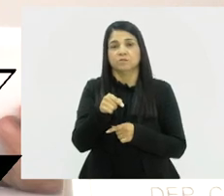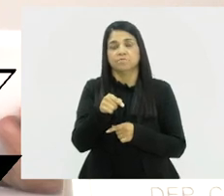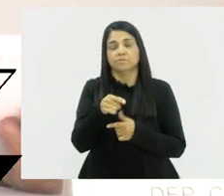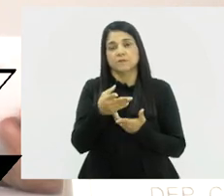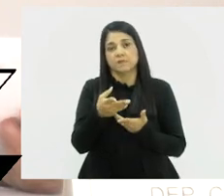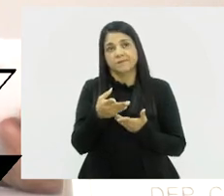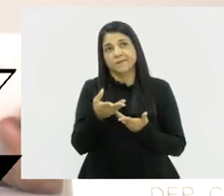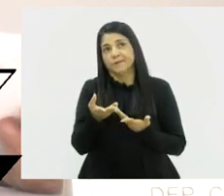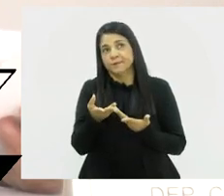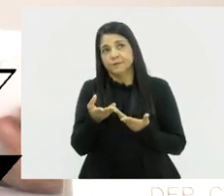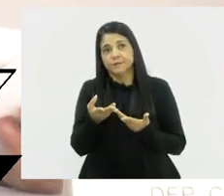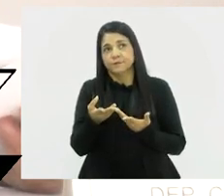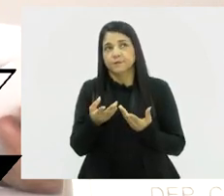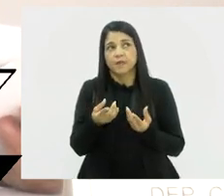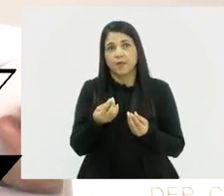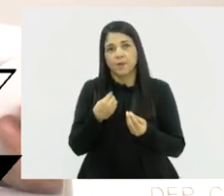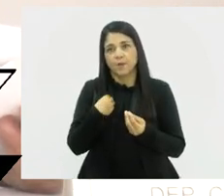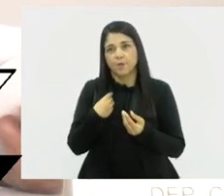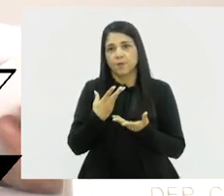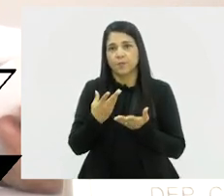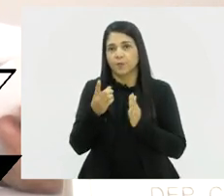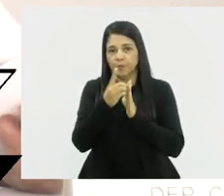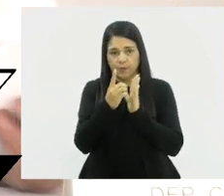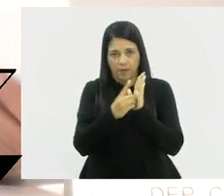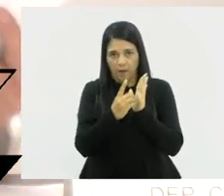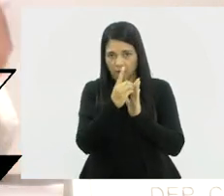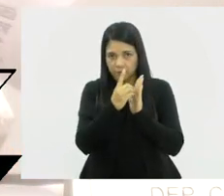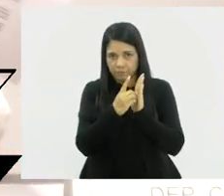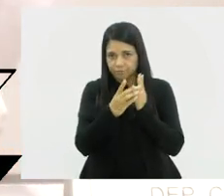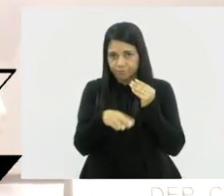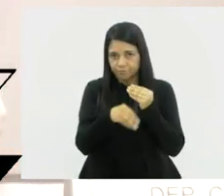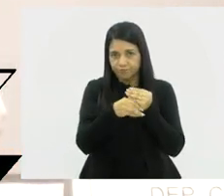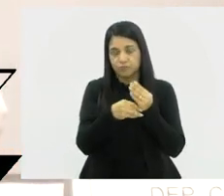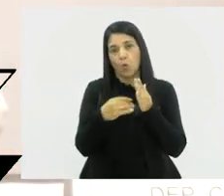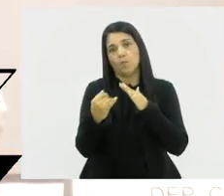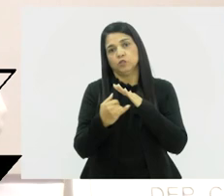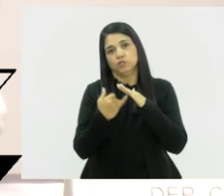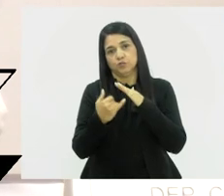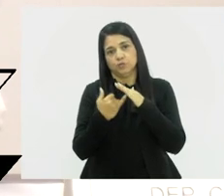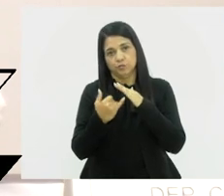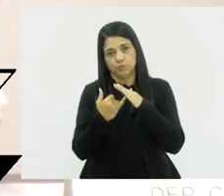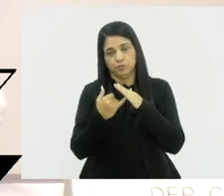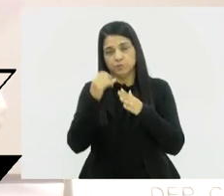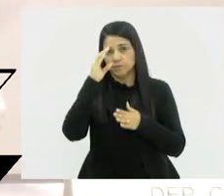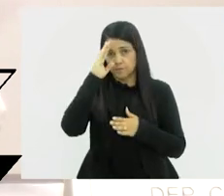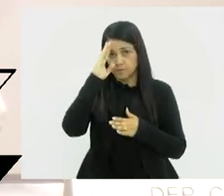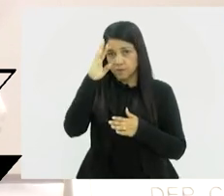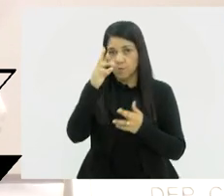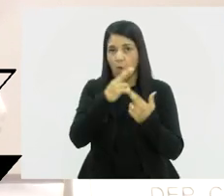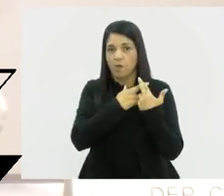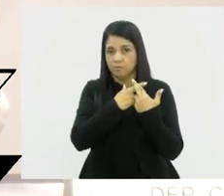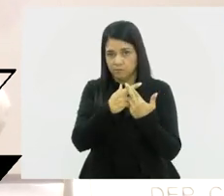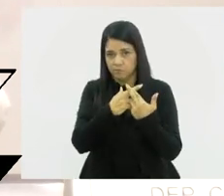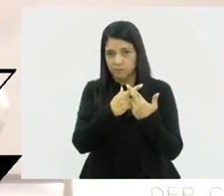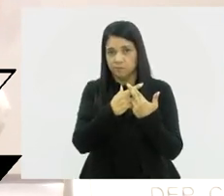colocados, nem na lei e, obviamente, no decreto, como a entidade principal